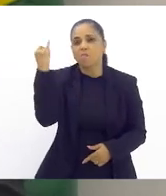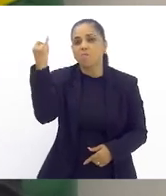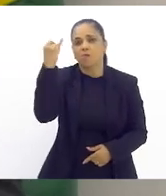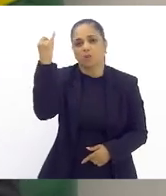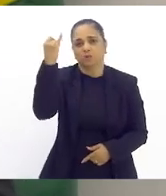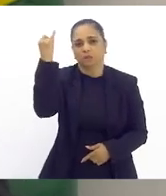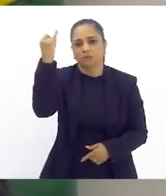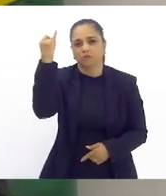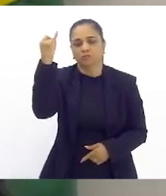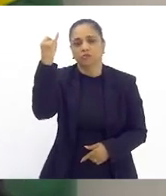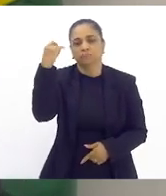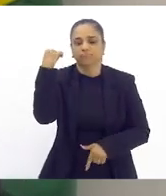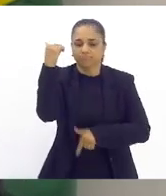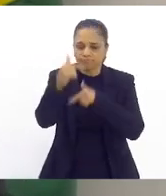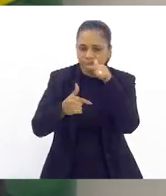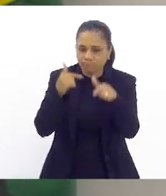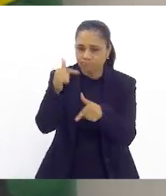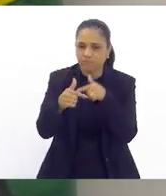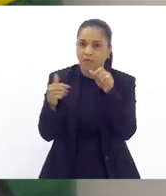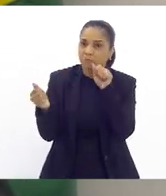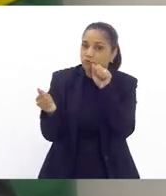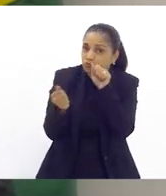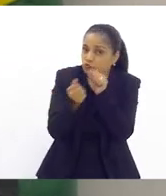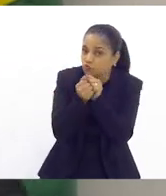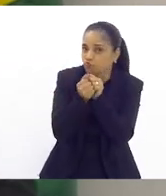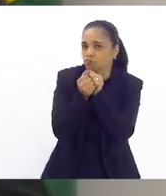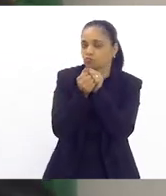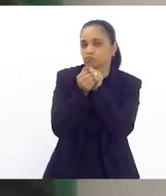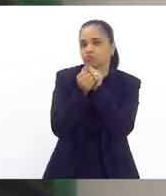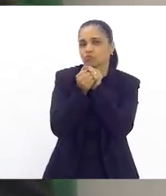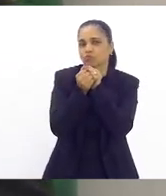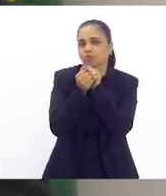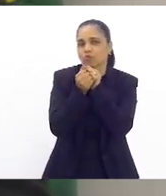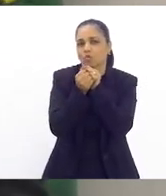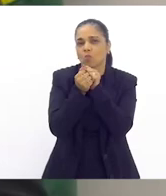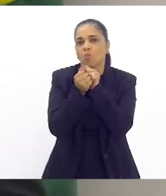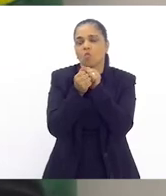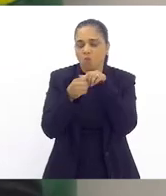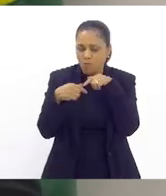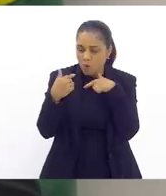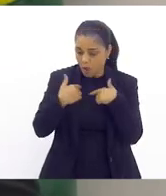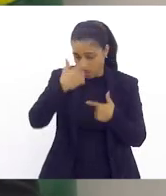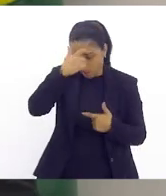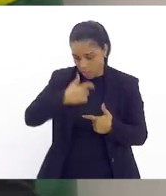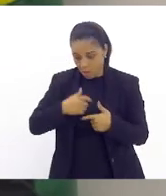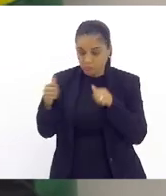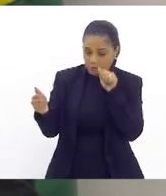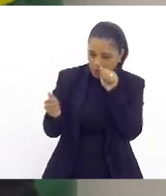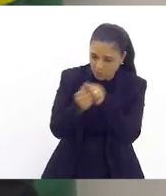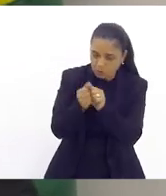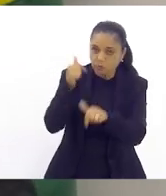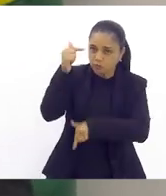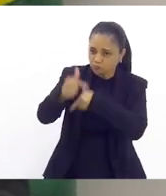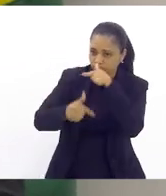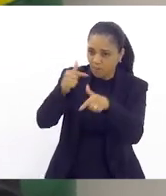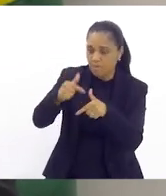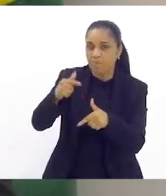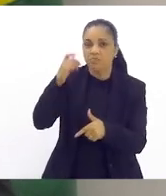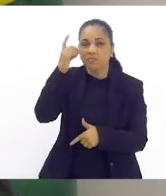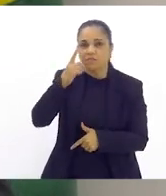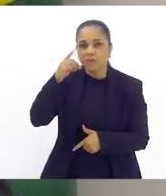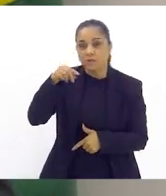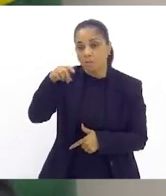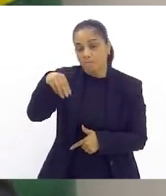que nós possamos trabalharmos juntos como tô trabalhando em conjunto com deputado Max Lemos que é membro